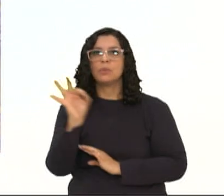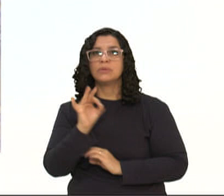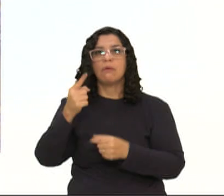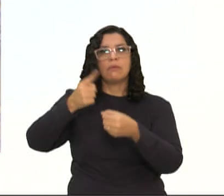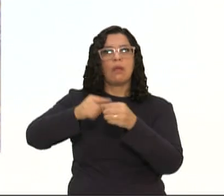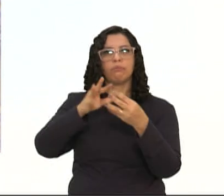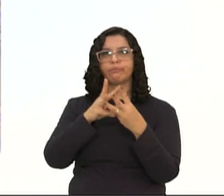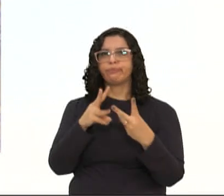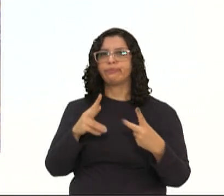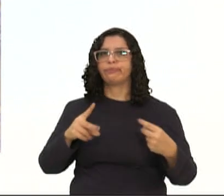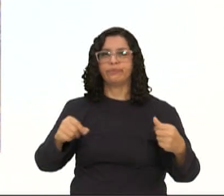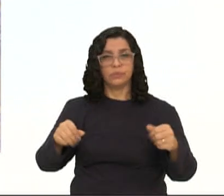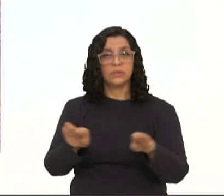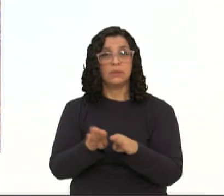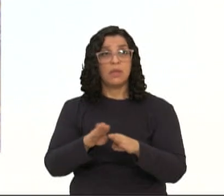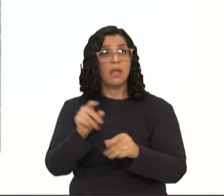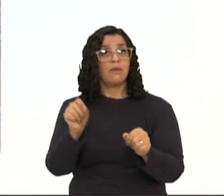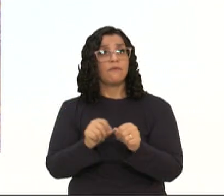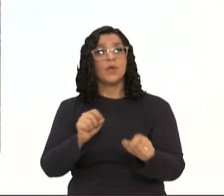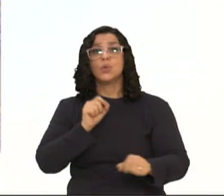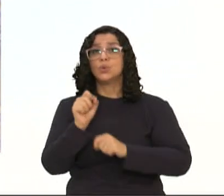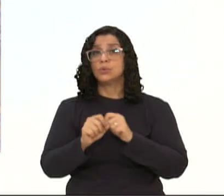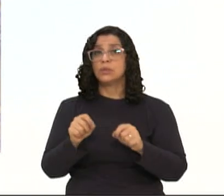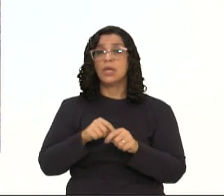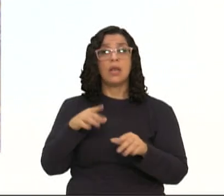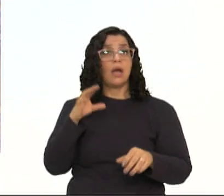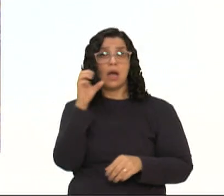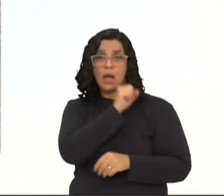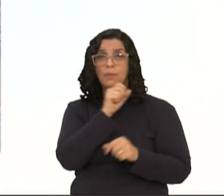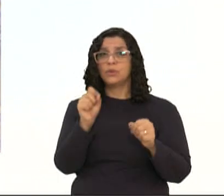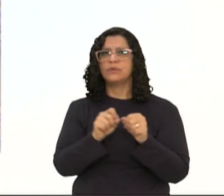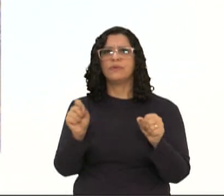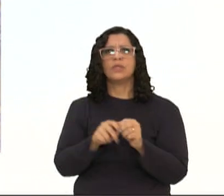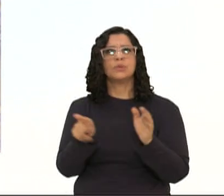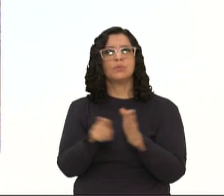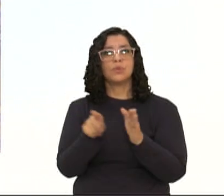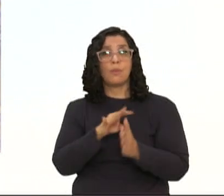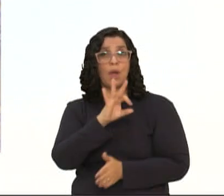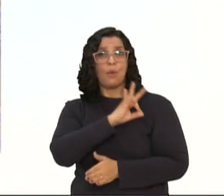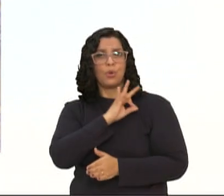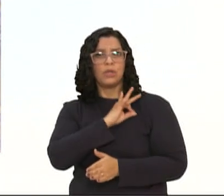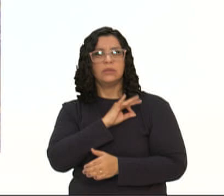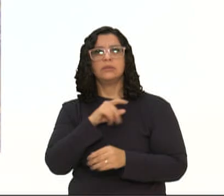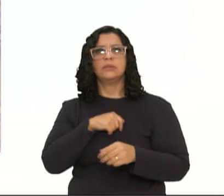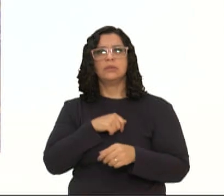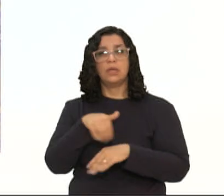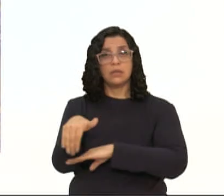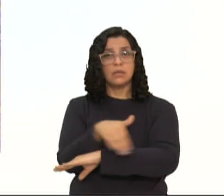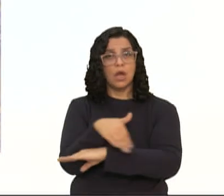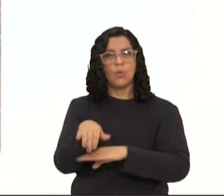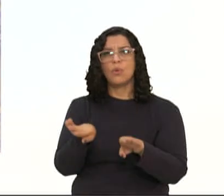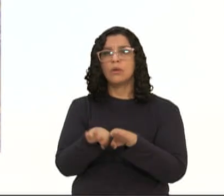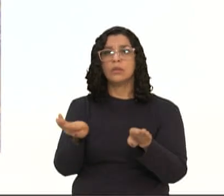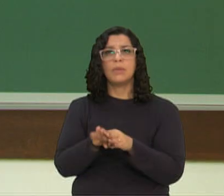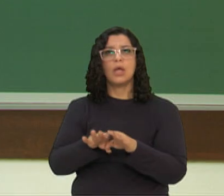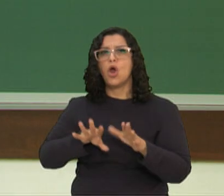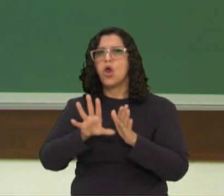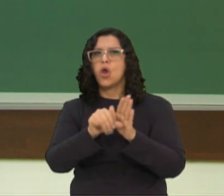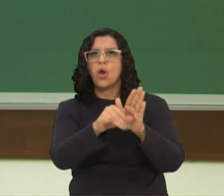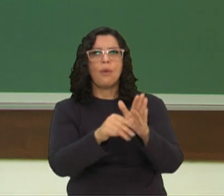Lisboa. O que o Marquês de Pombal fez? Ele rapidinho colocou a polícia na rua, acabou com os